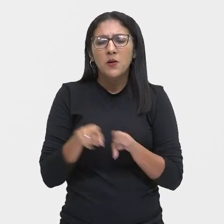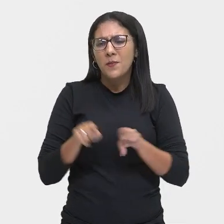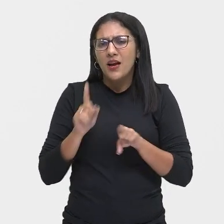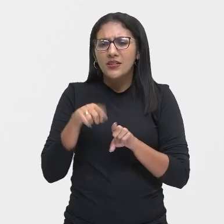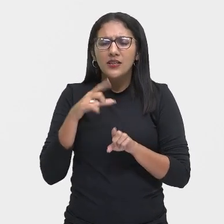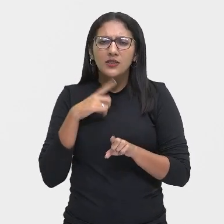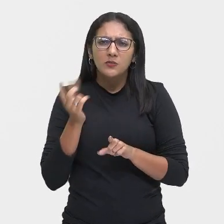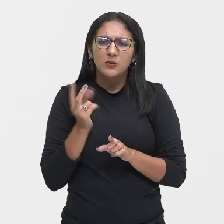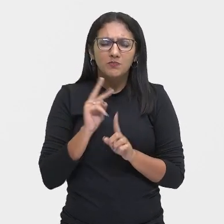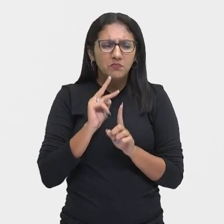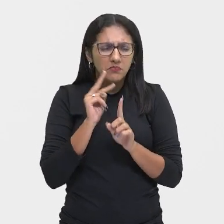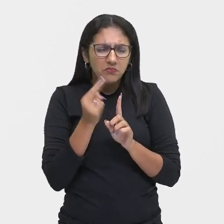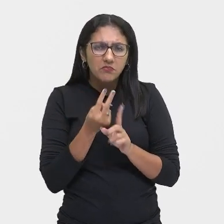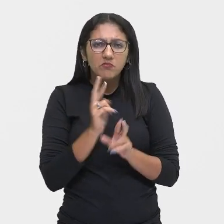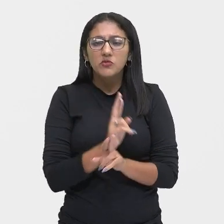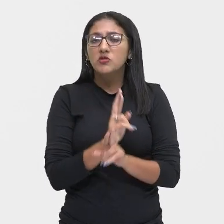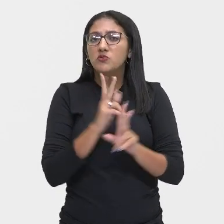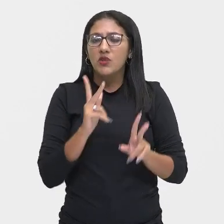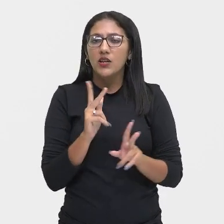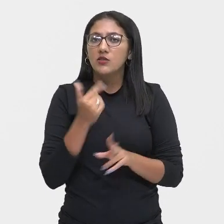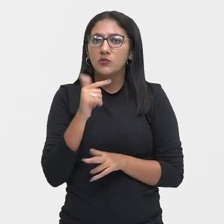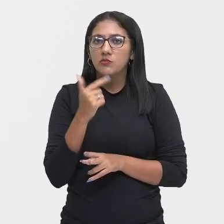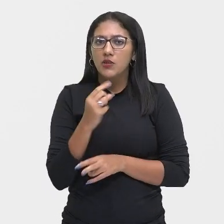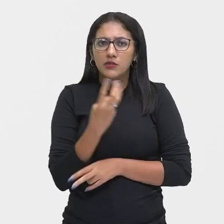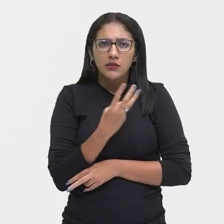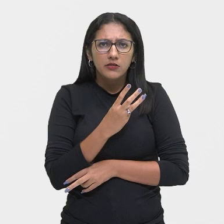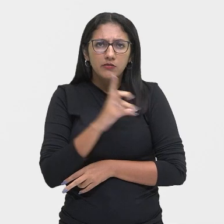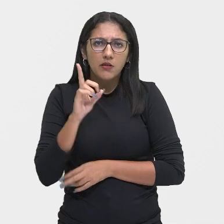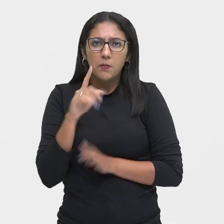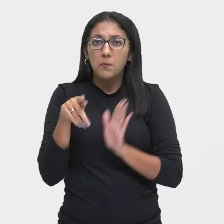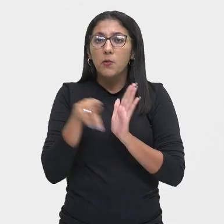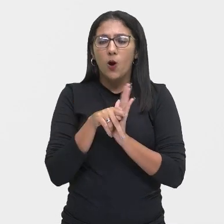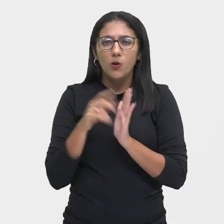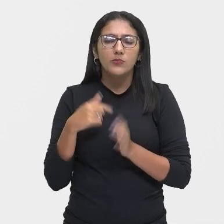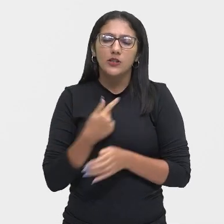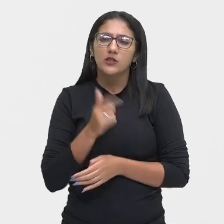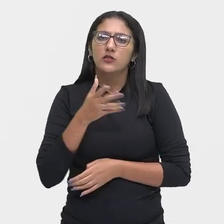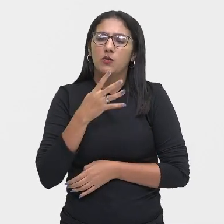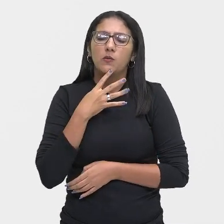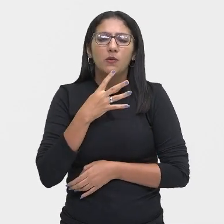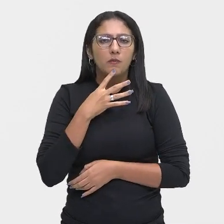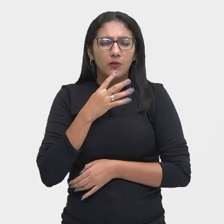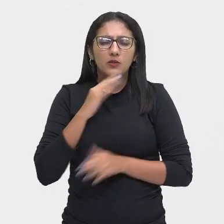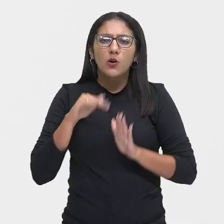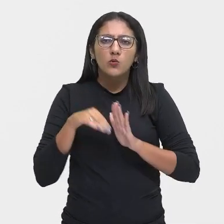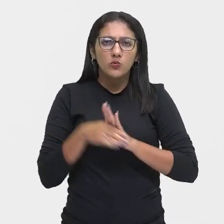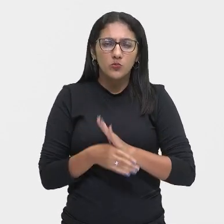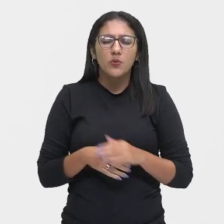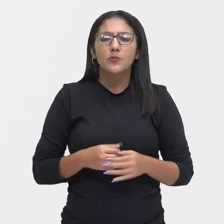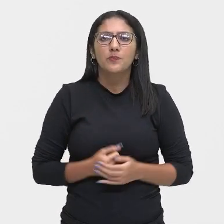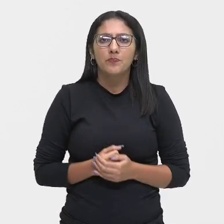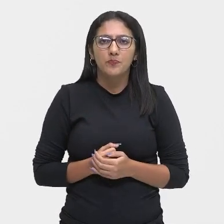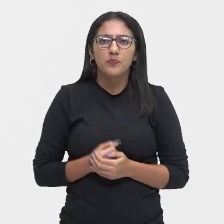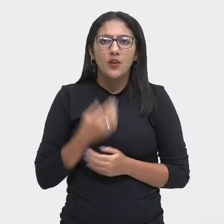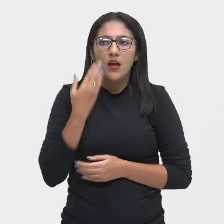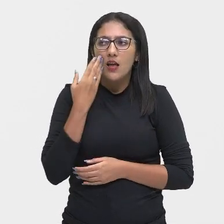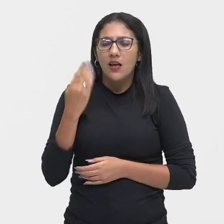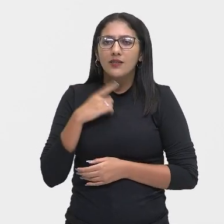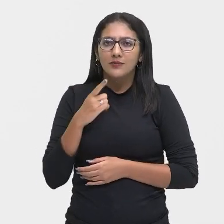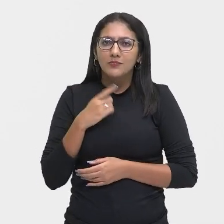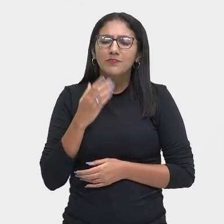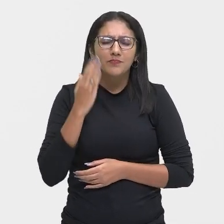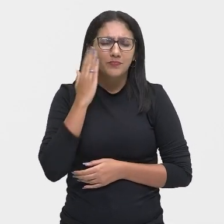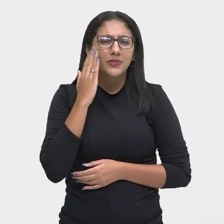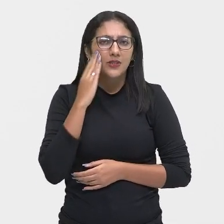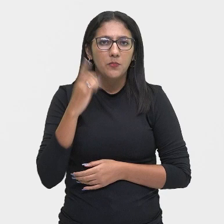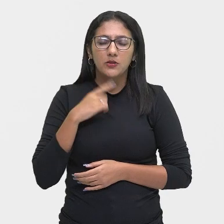mais lateral, não é como o 3D Minecraft que nós conhecemos, onde o Minecraft dispensa comentários, é o